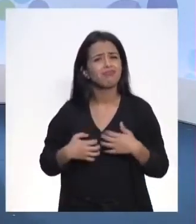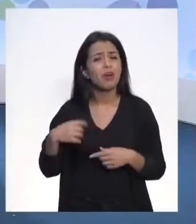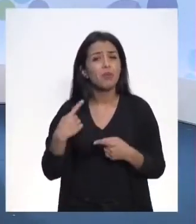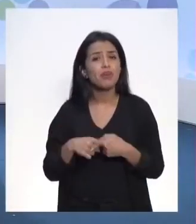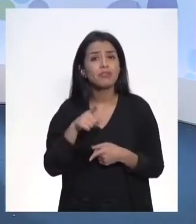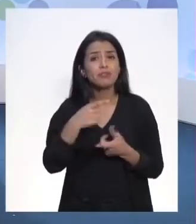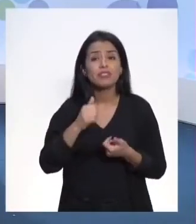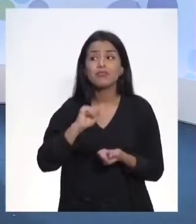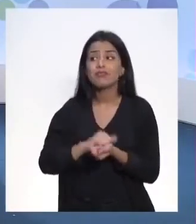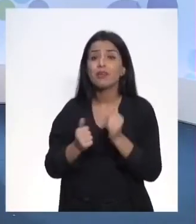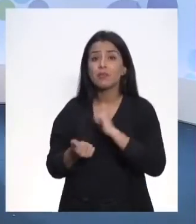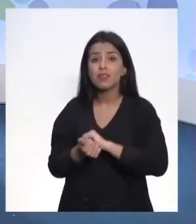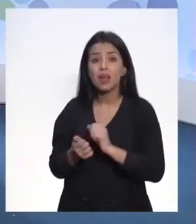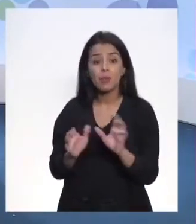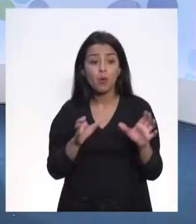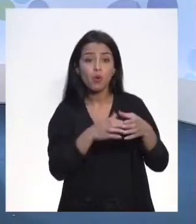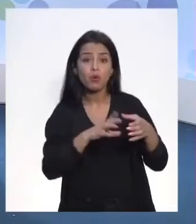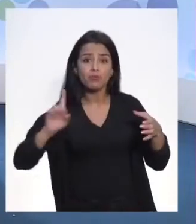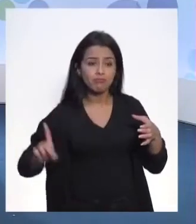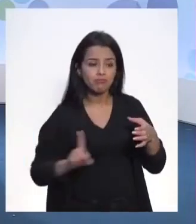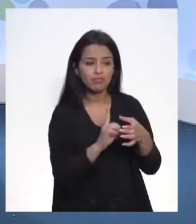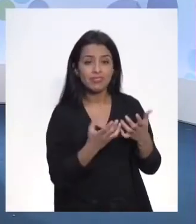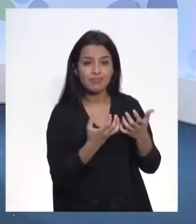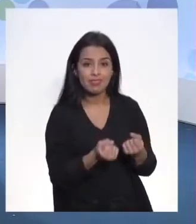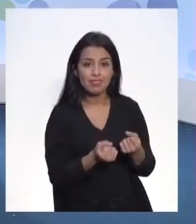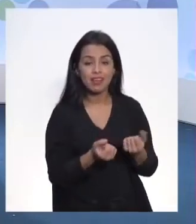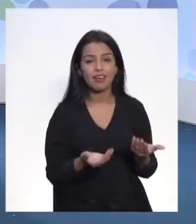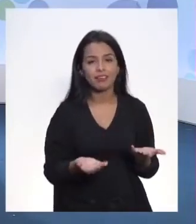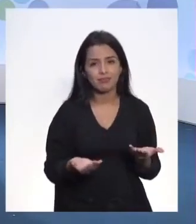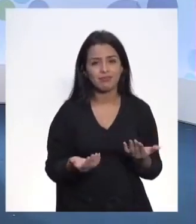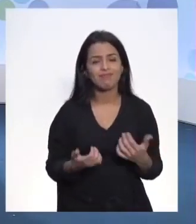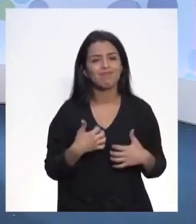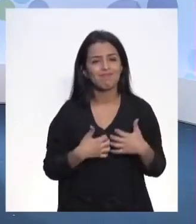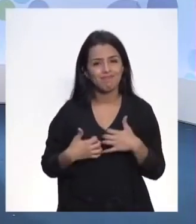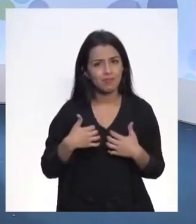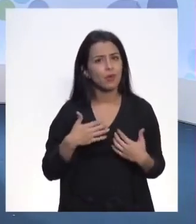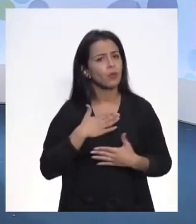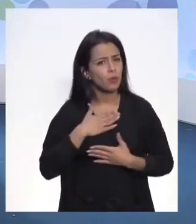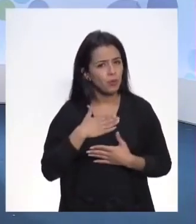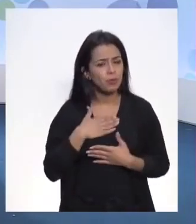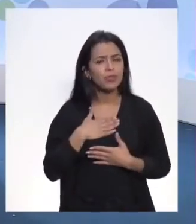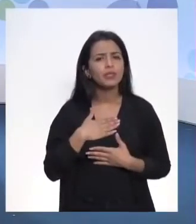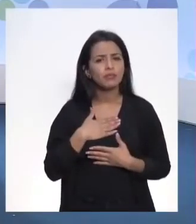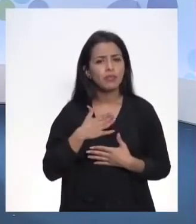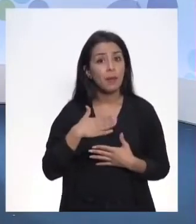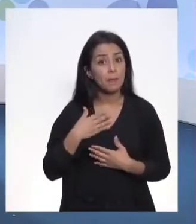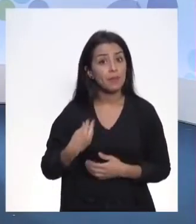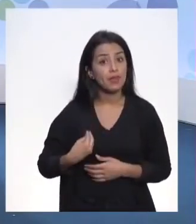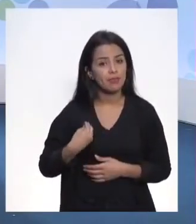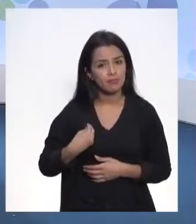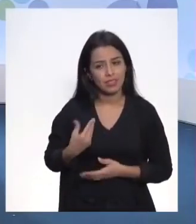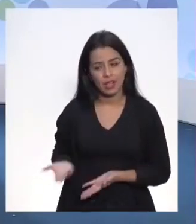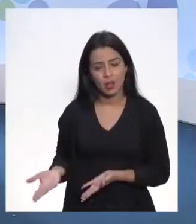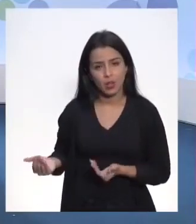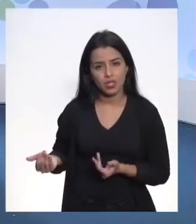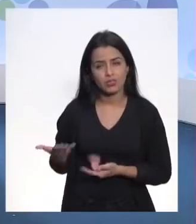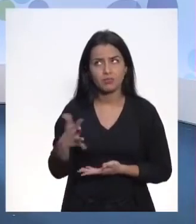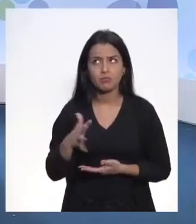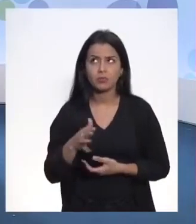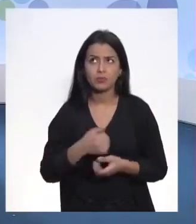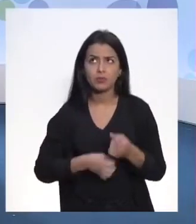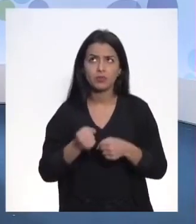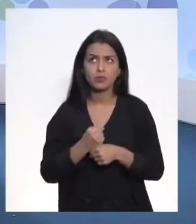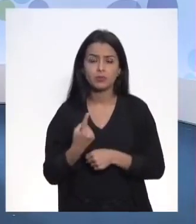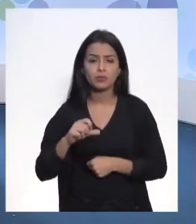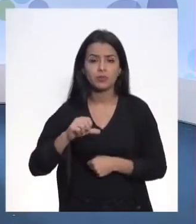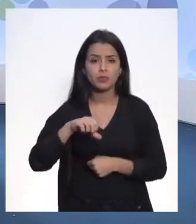falar para ser aceito no grupo, né? Então eu falo que porque isso mexeu muito comigo. No início da minha adolescência, na década de final dos